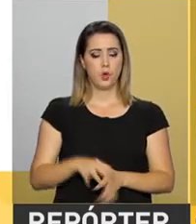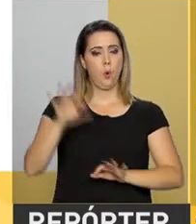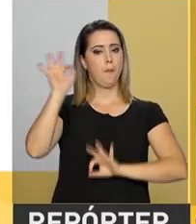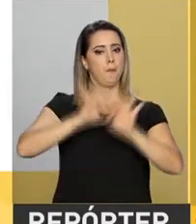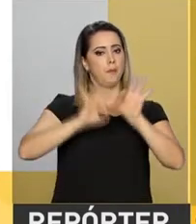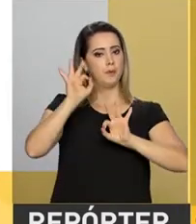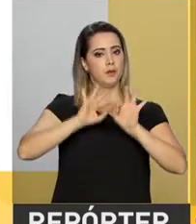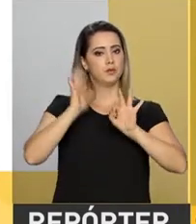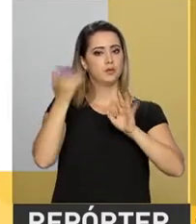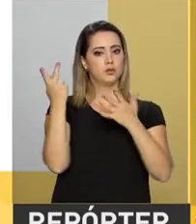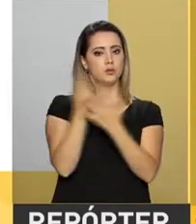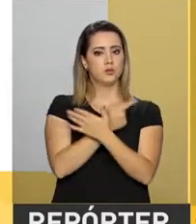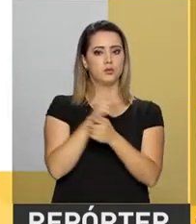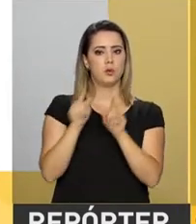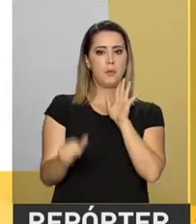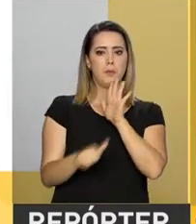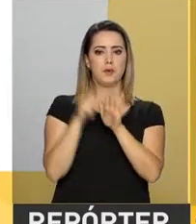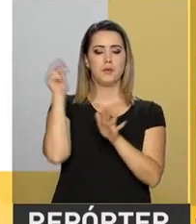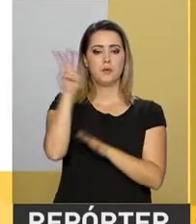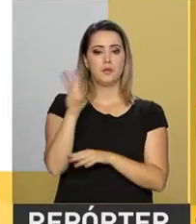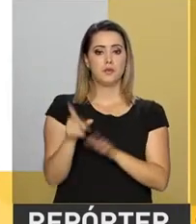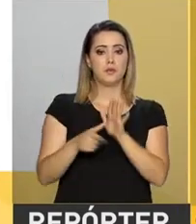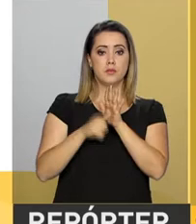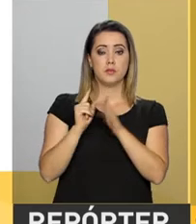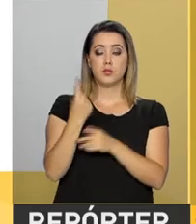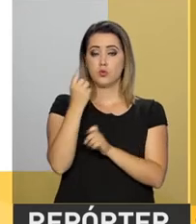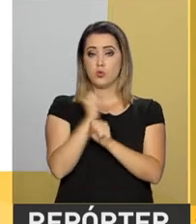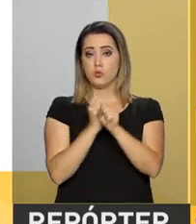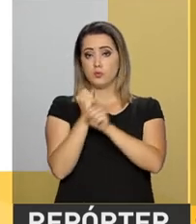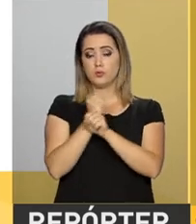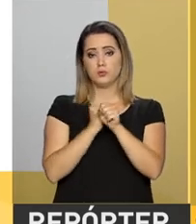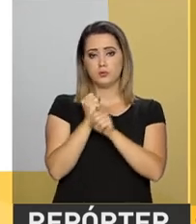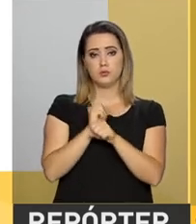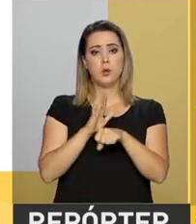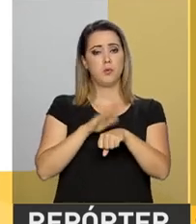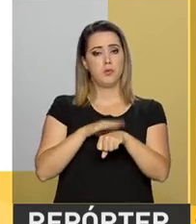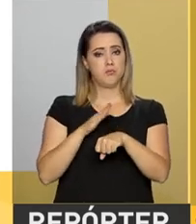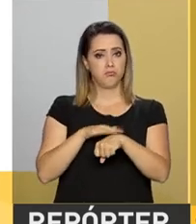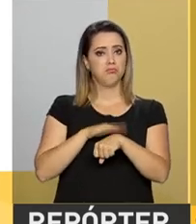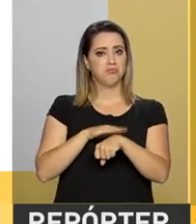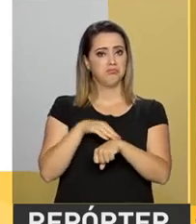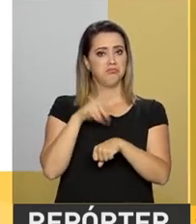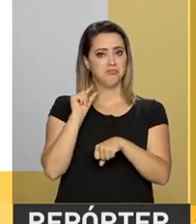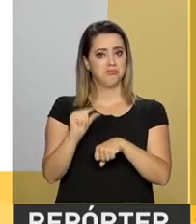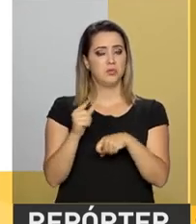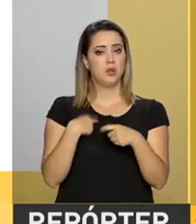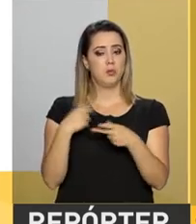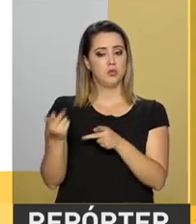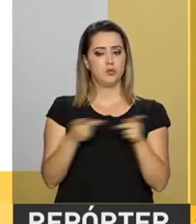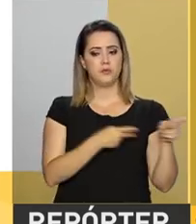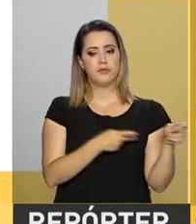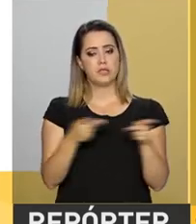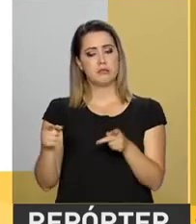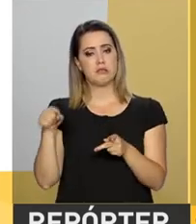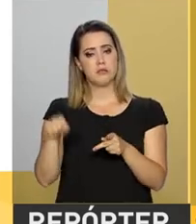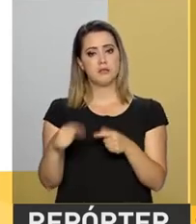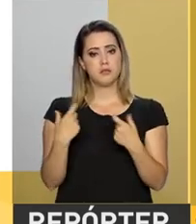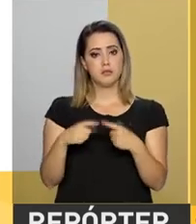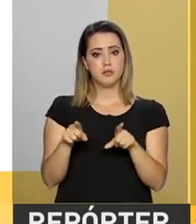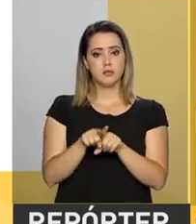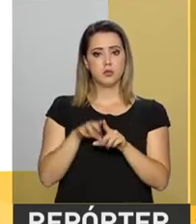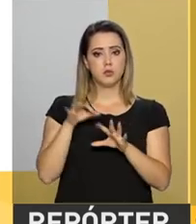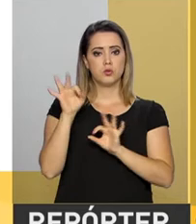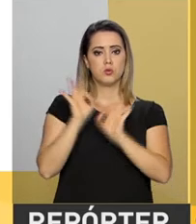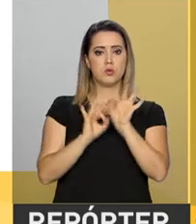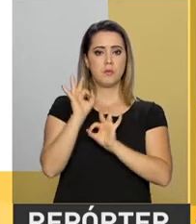feito. Pela primeira vez fizemos um plano de manejo em antes de um ano. Ele vai permitir a visitação e é lógico que o plano de manejo toma todas